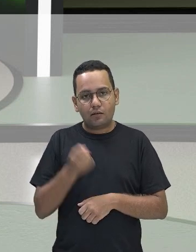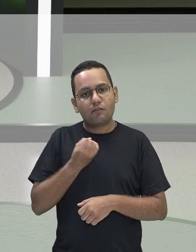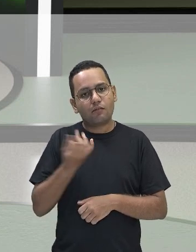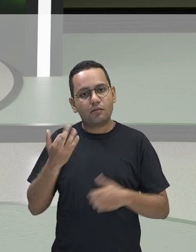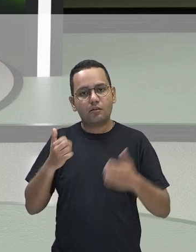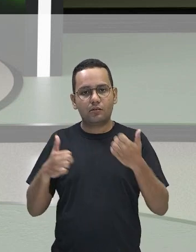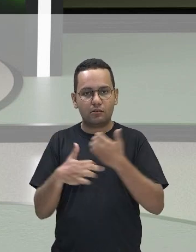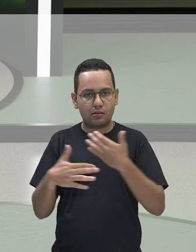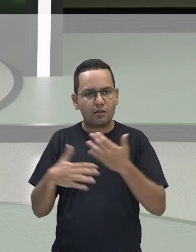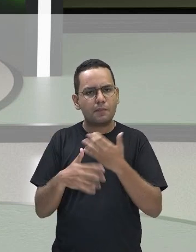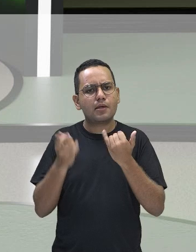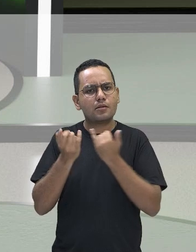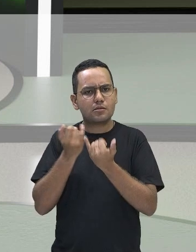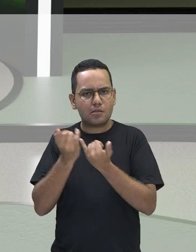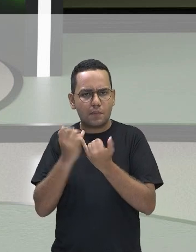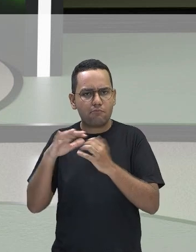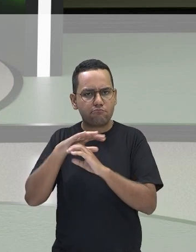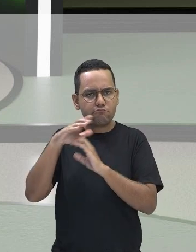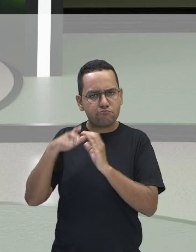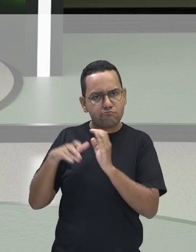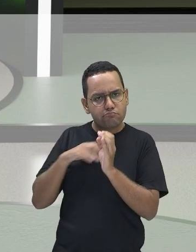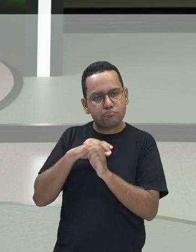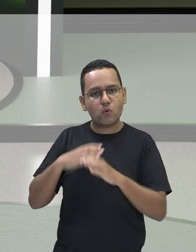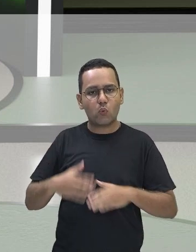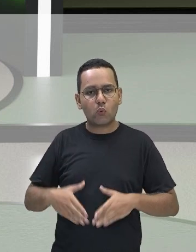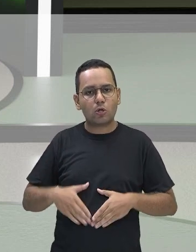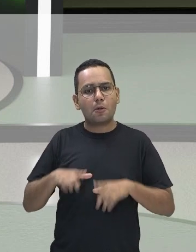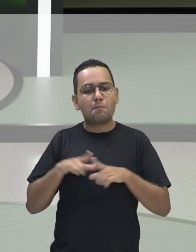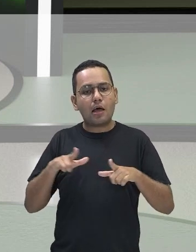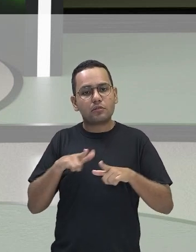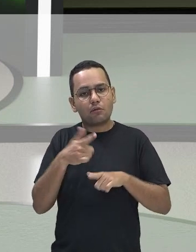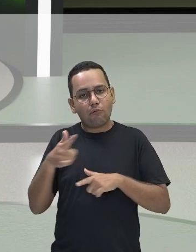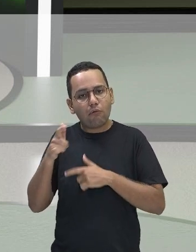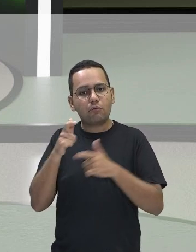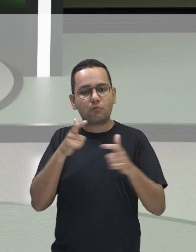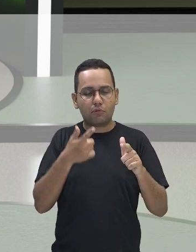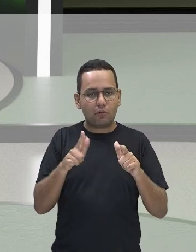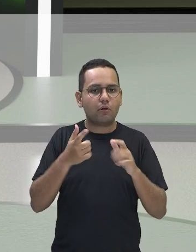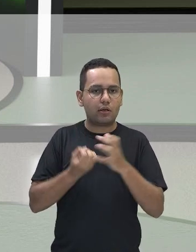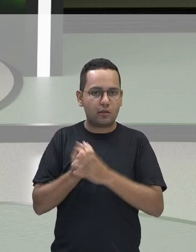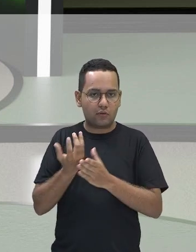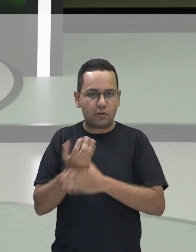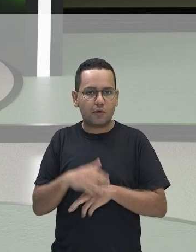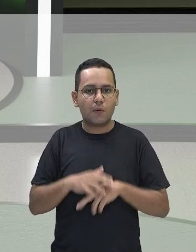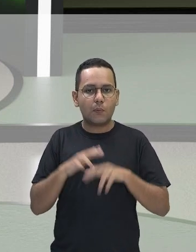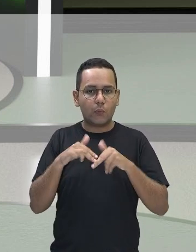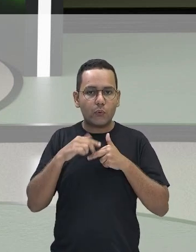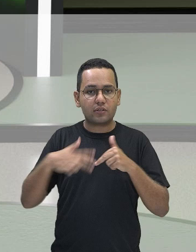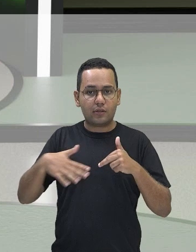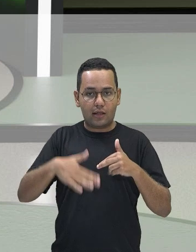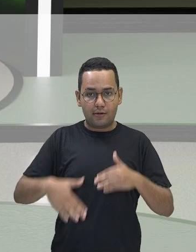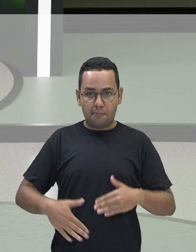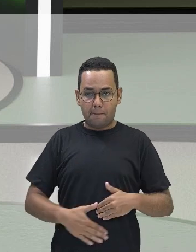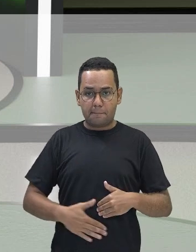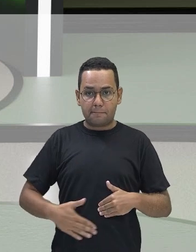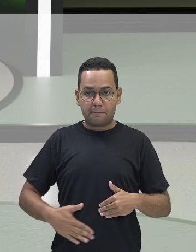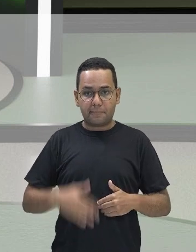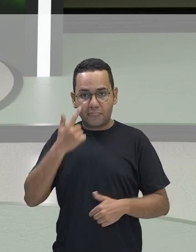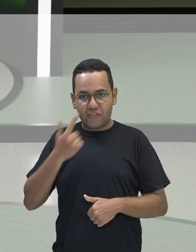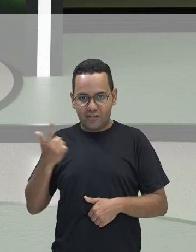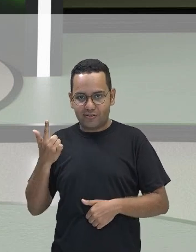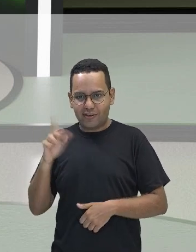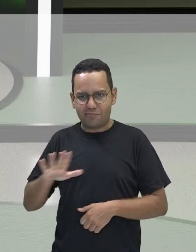uterino quando se desenvolve em outras partes do corpo, geralmente na região pélvica, né, seria essa região